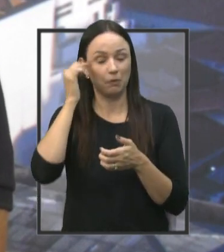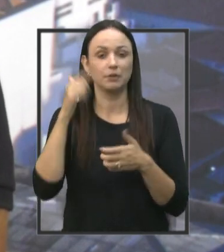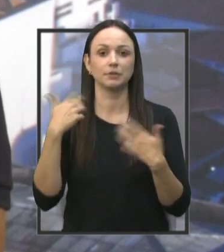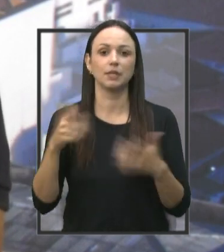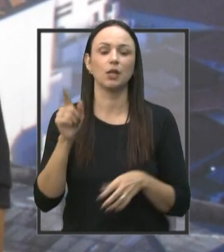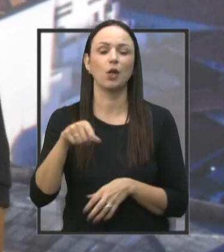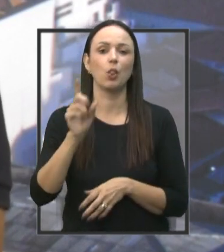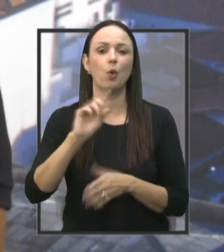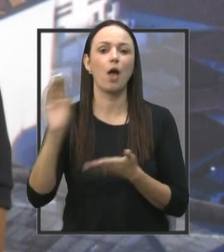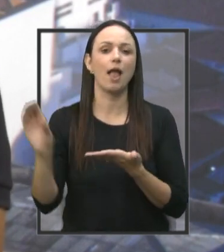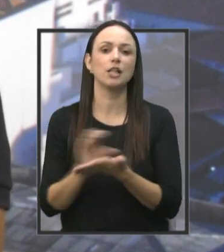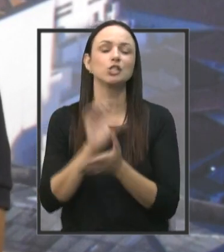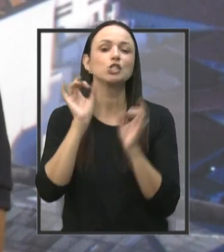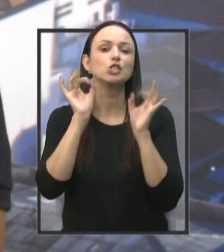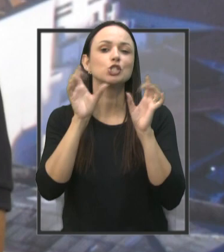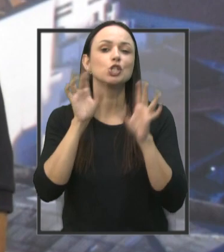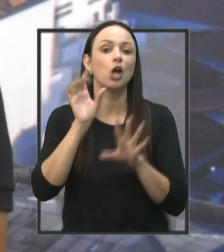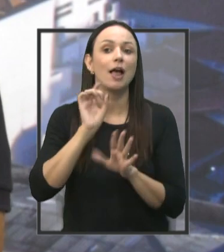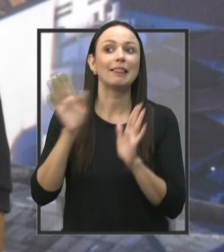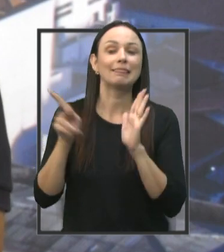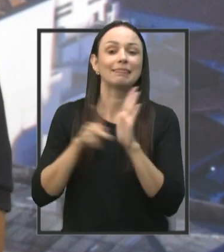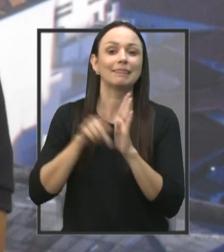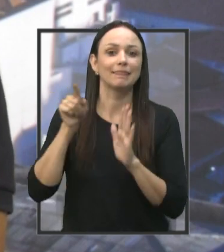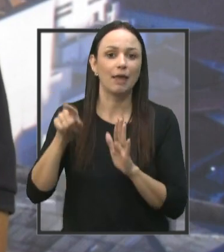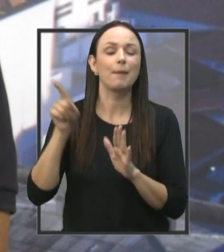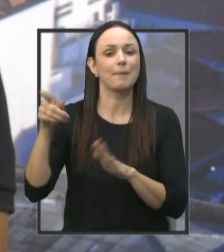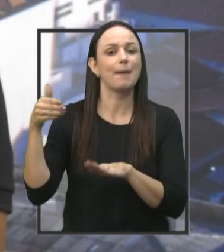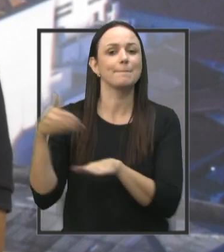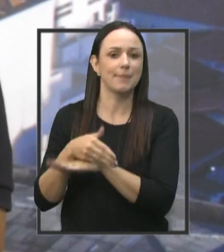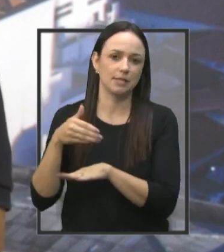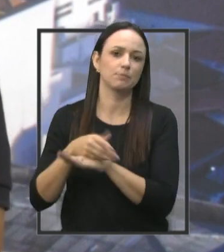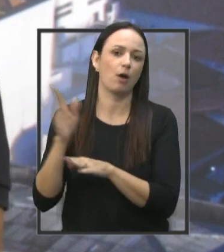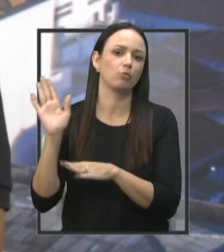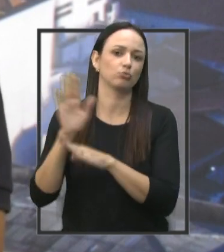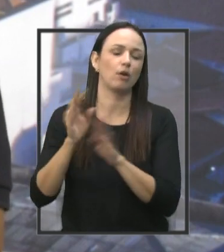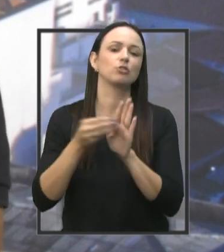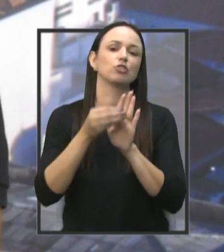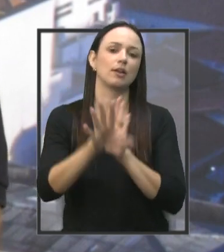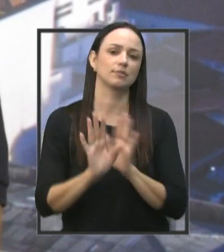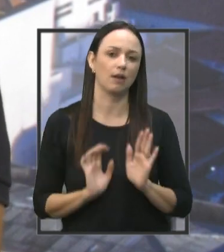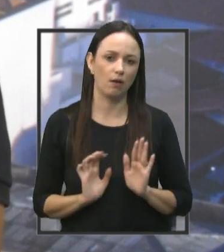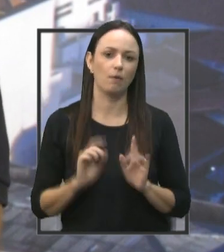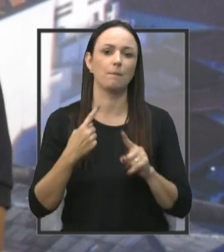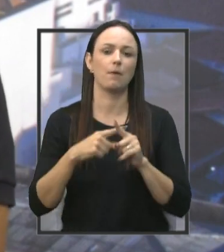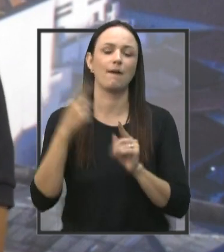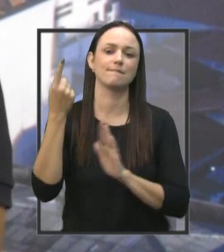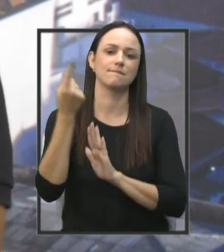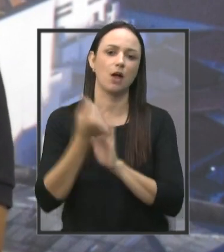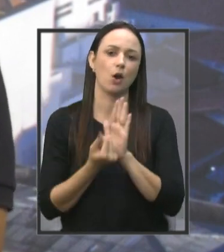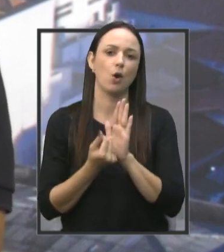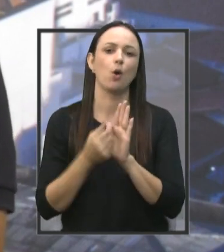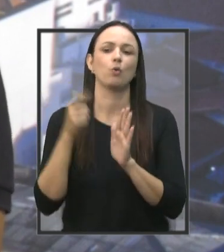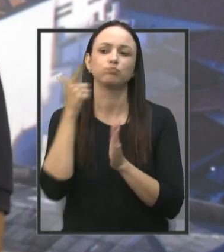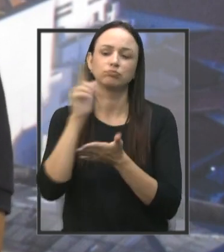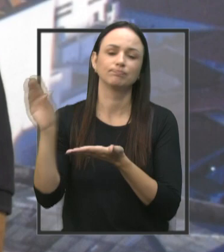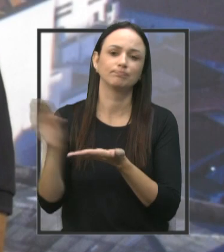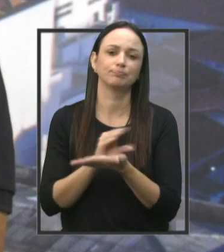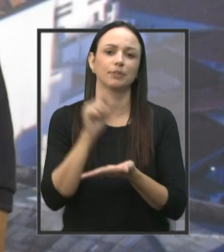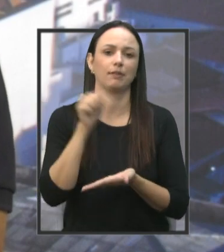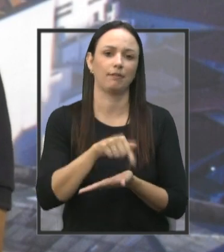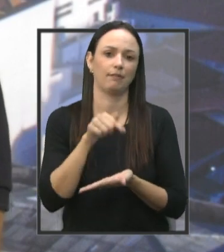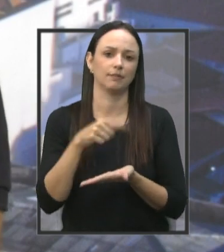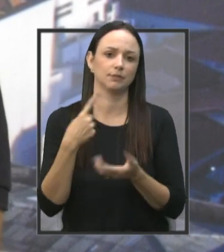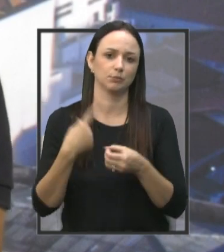Então, vamos dizer, não é uma emenda exclusivamente dele, mas onde ele teve a participação, onde ele indicou que esses valores viessem para o nosso